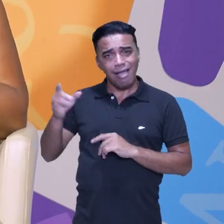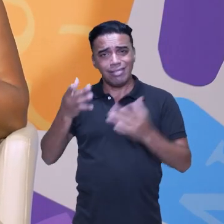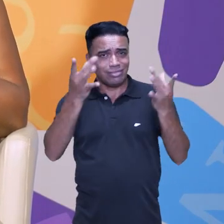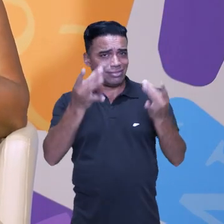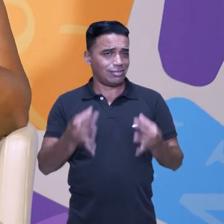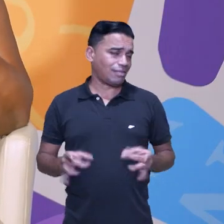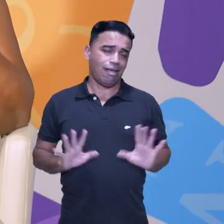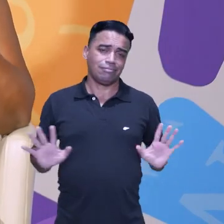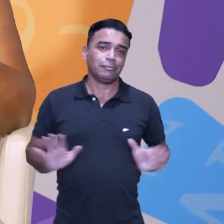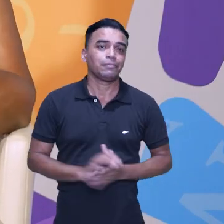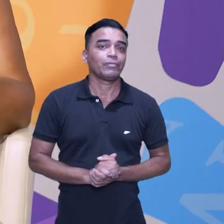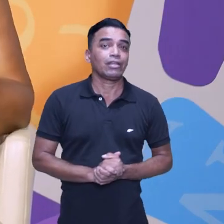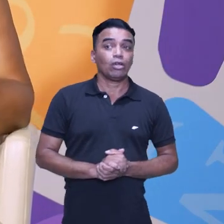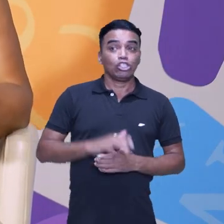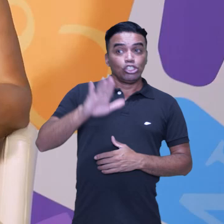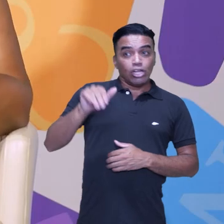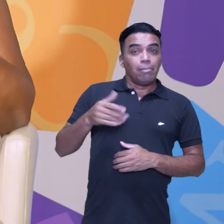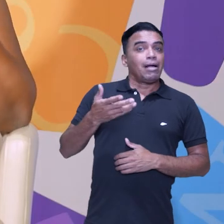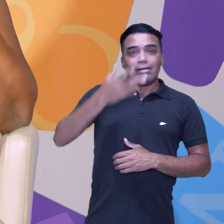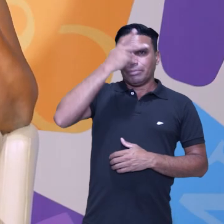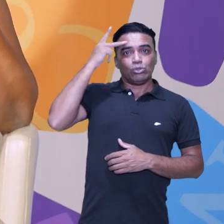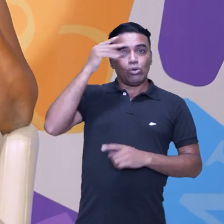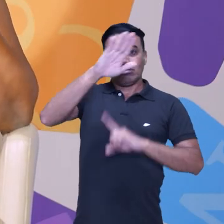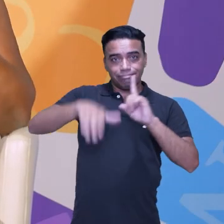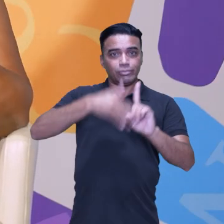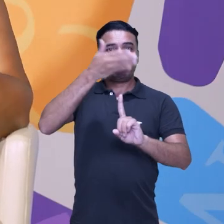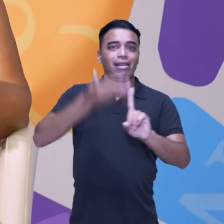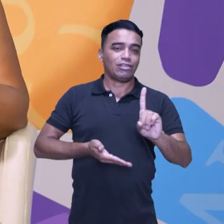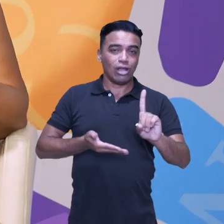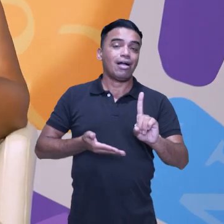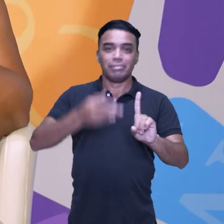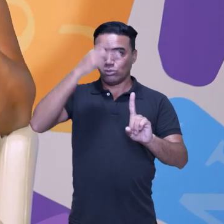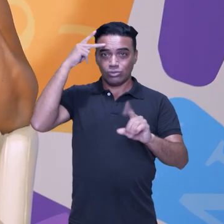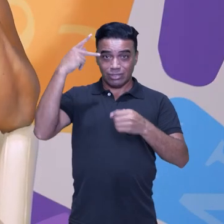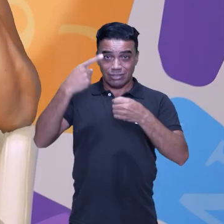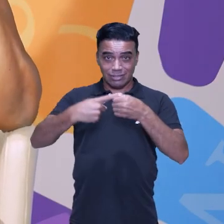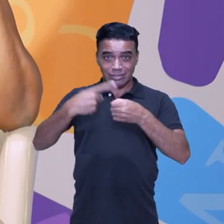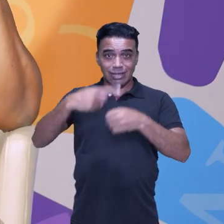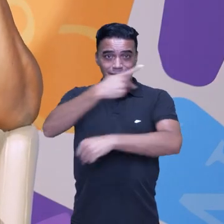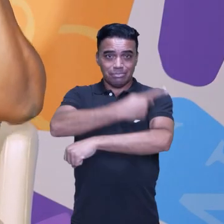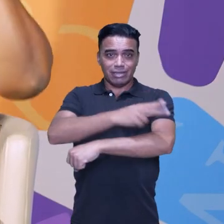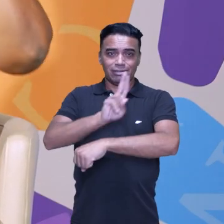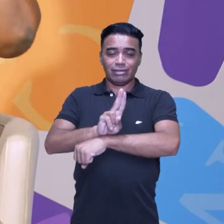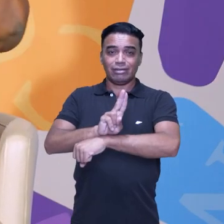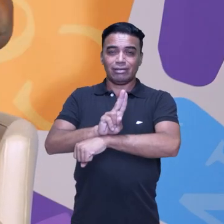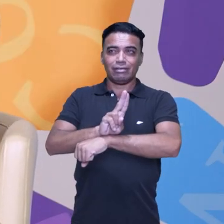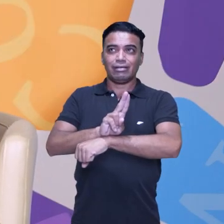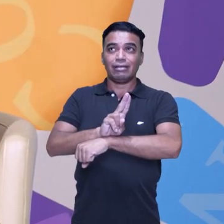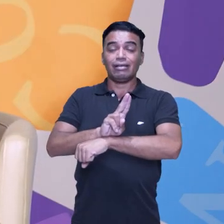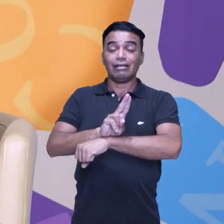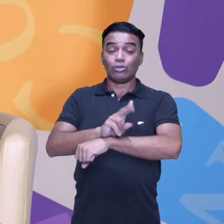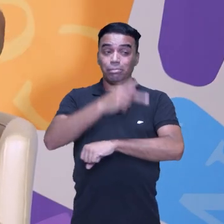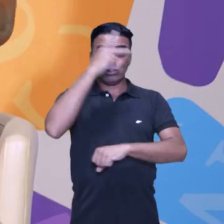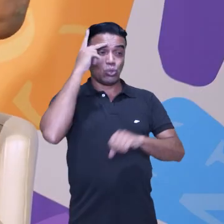um. Então, quando a gente procura homenagear pessoas da cidade, a gente precisava ir do mais